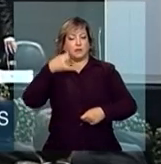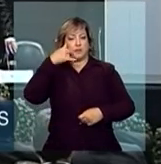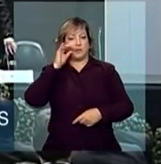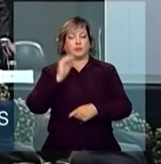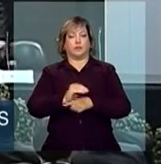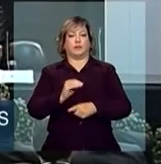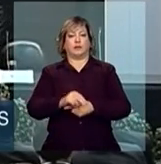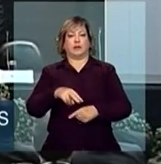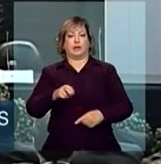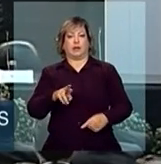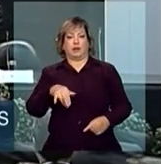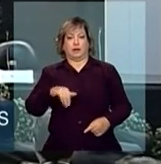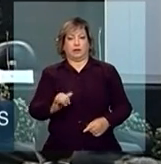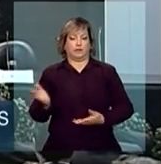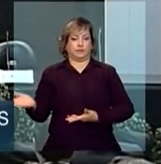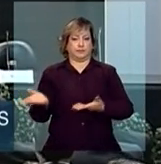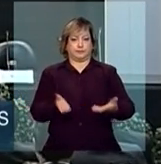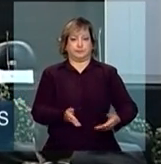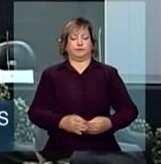senhor Nery Geller.